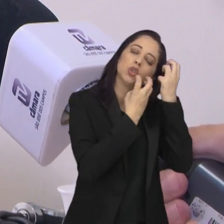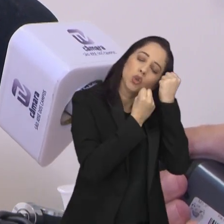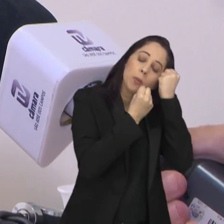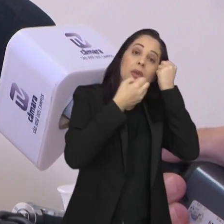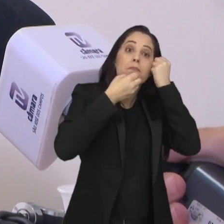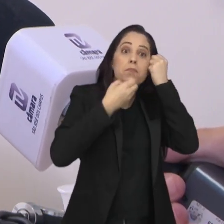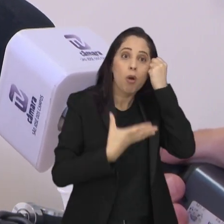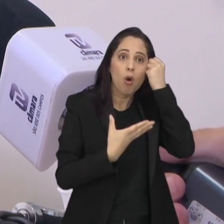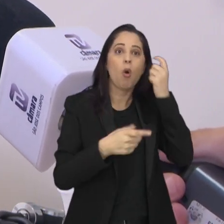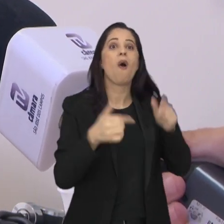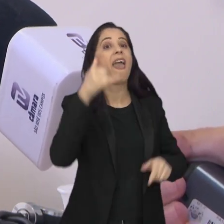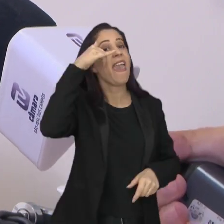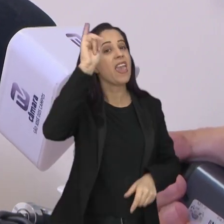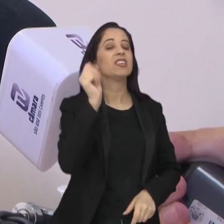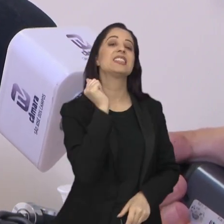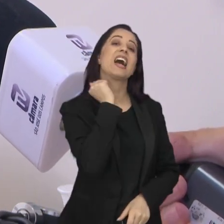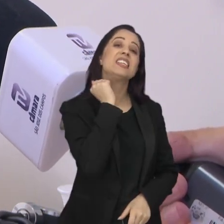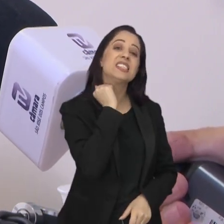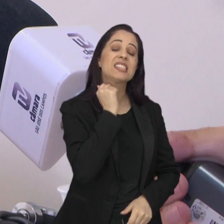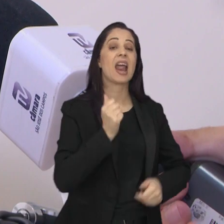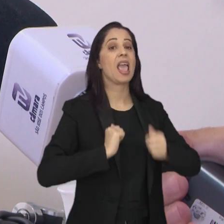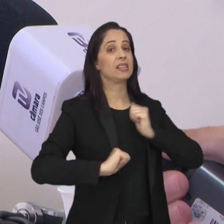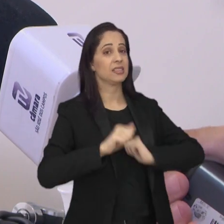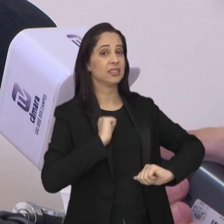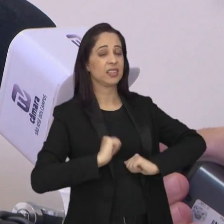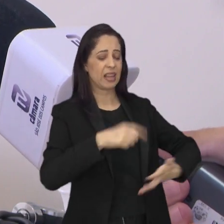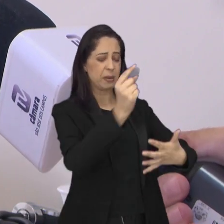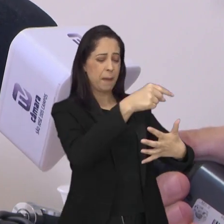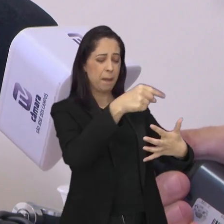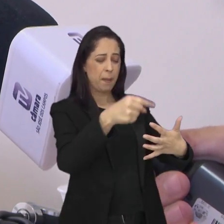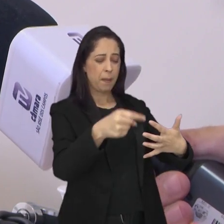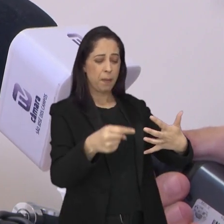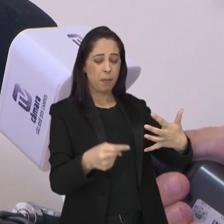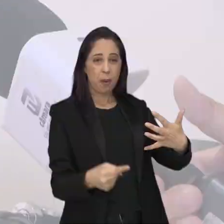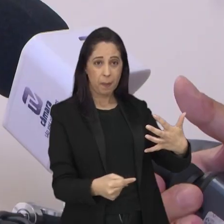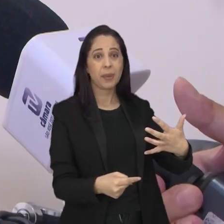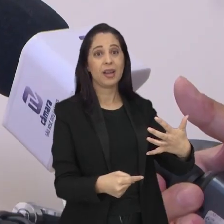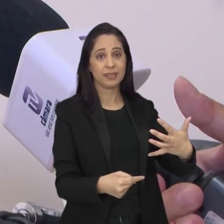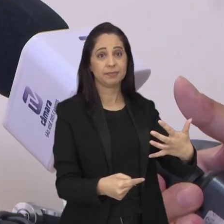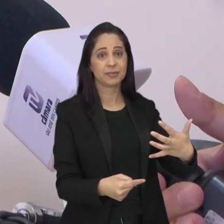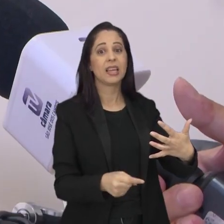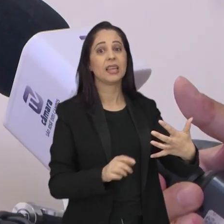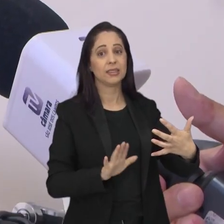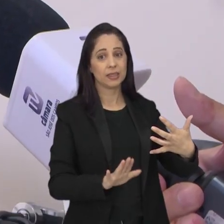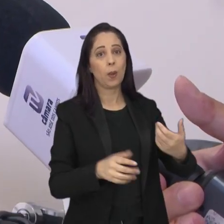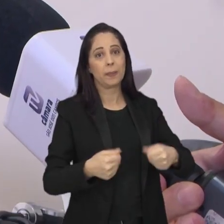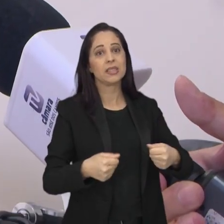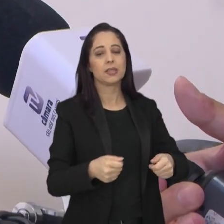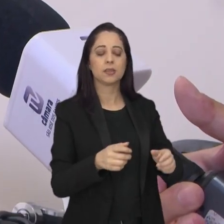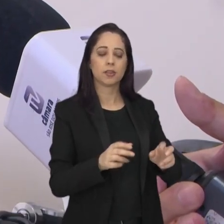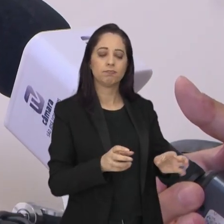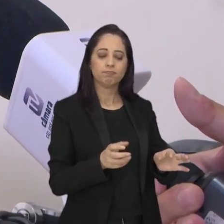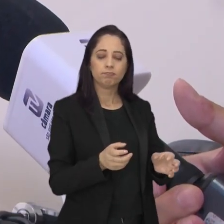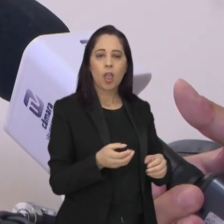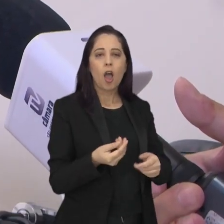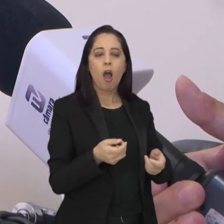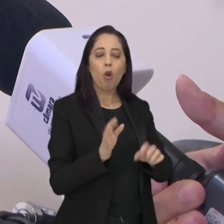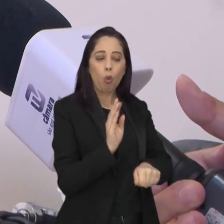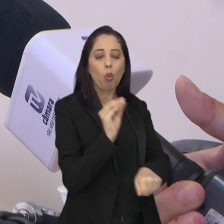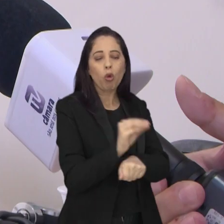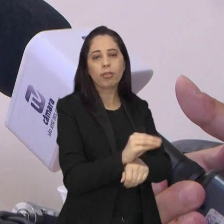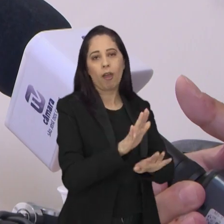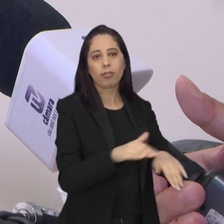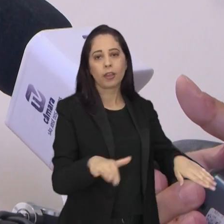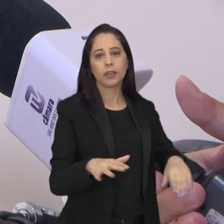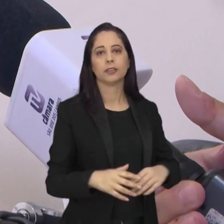sedentarismo, ter uma boa noite de sono, cuidar do estresse, ansiedade. Então, em relação a tudo isso, a gente tem que